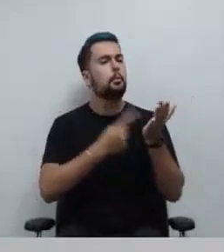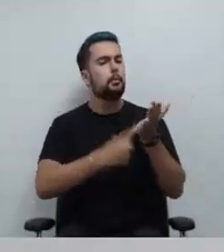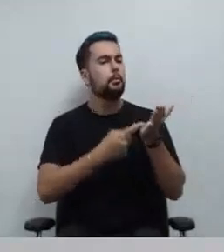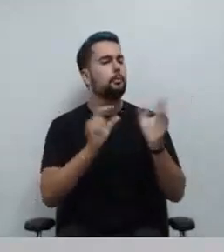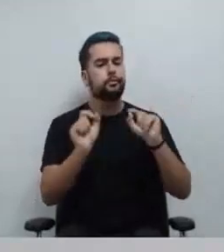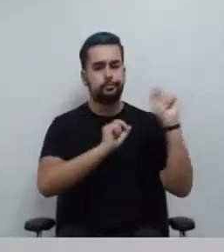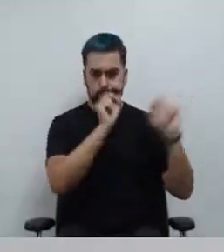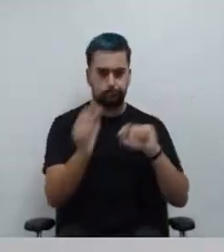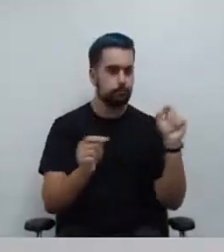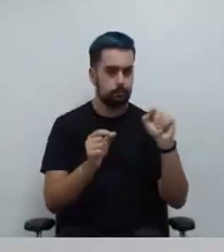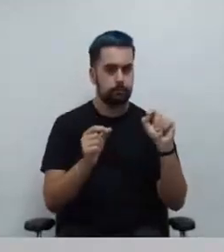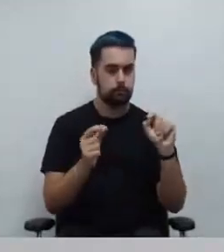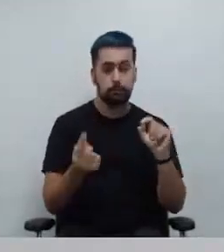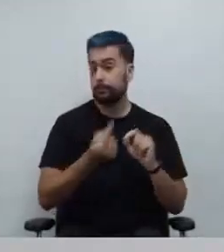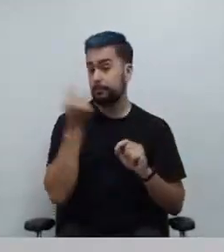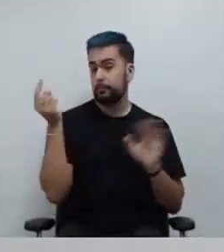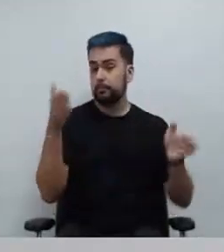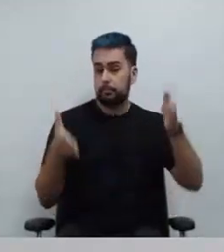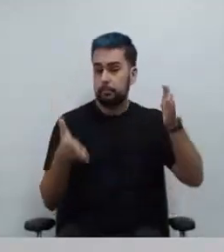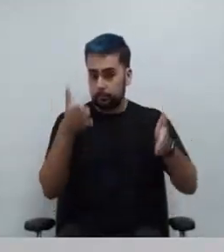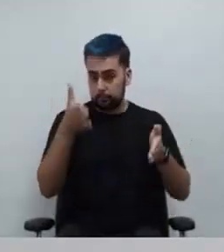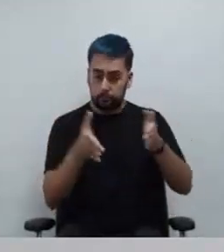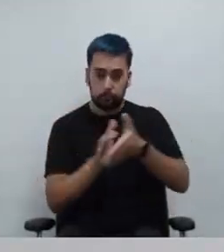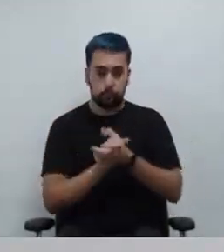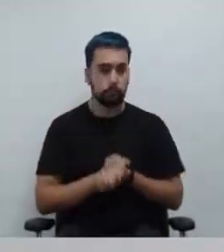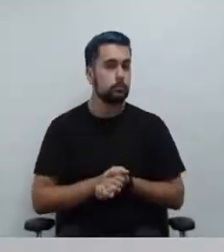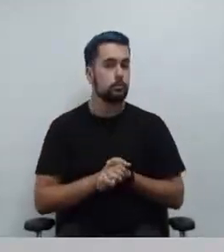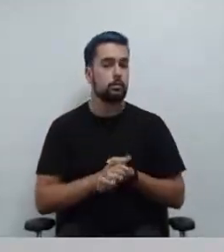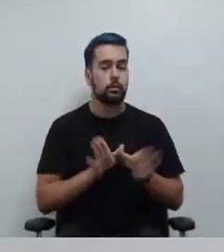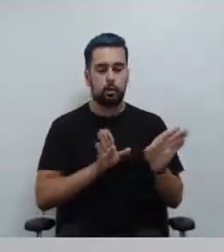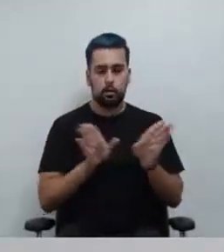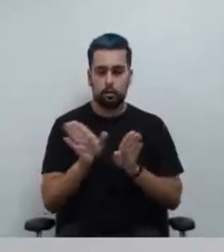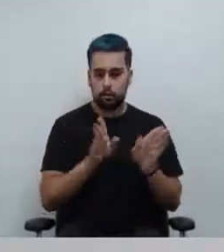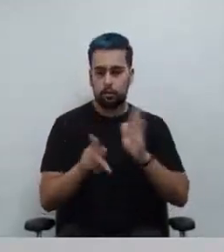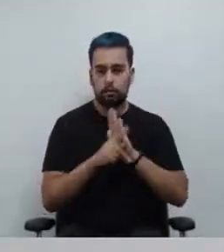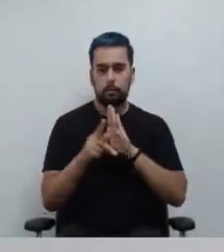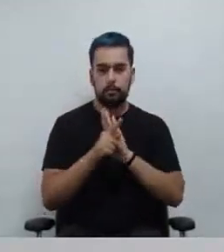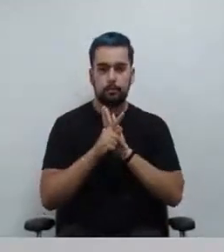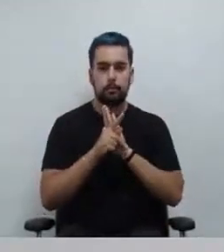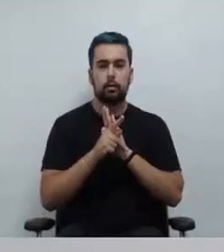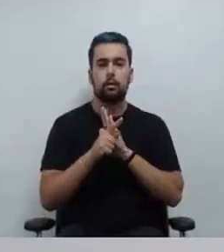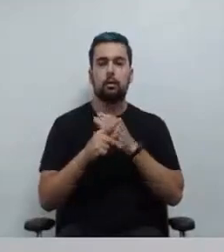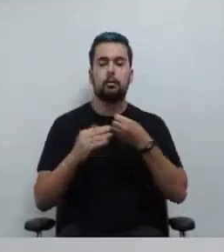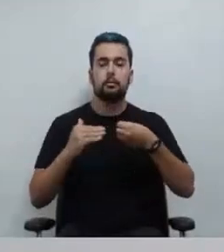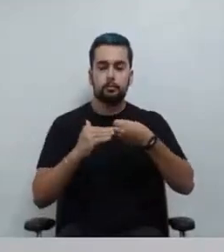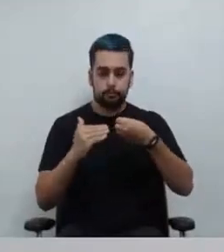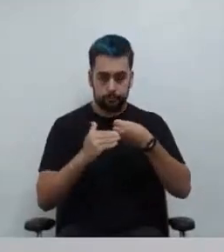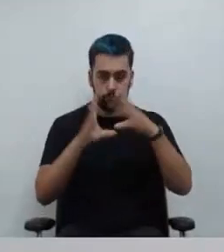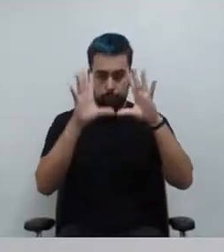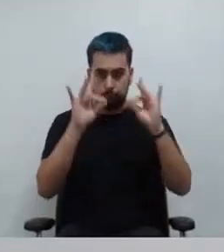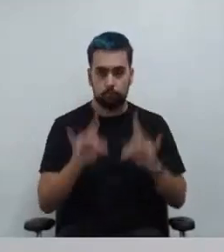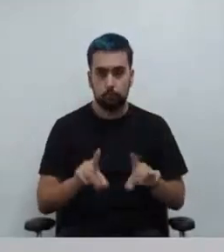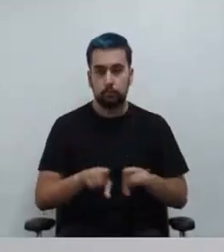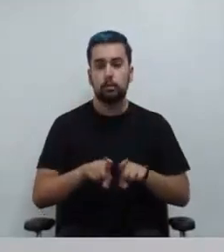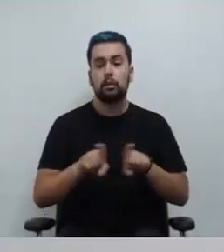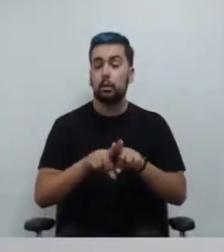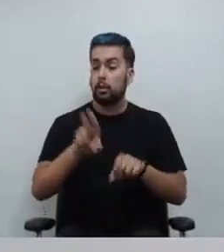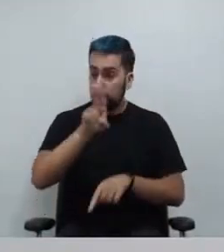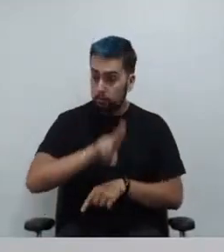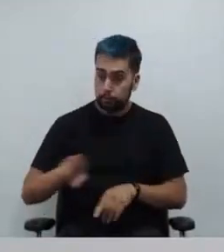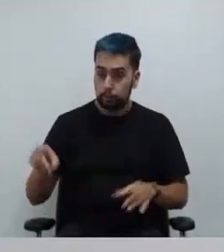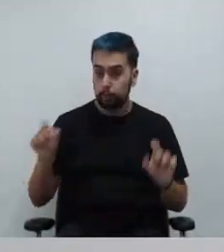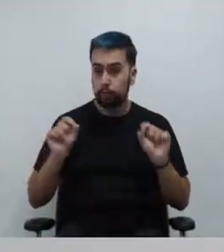propósito? De, num primeiro momento, acesso à base de dados específicas ali, naquele momento era do CNIS ainda,